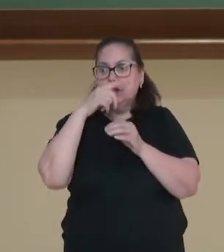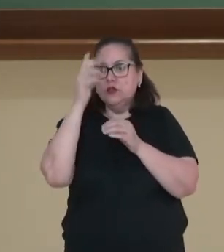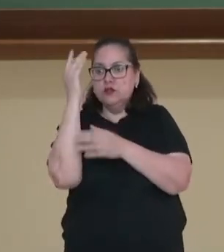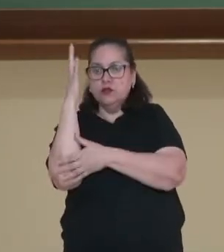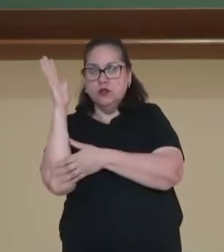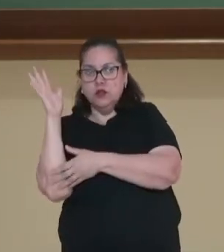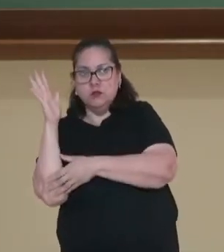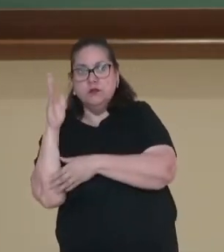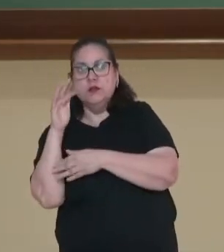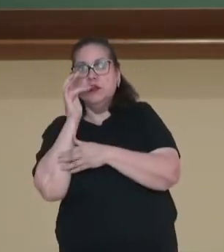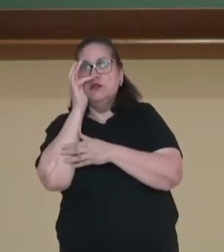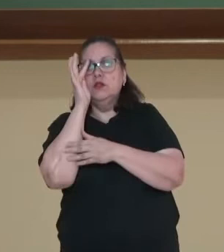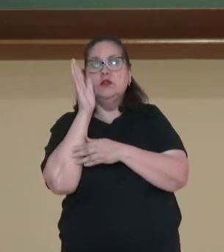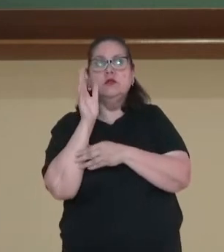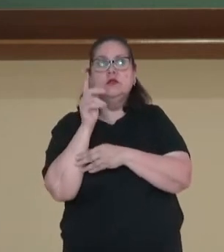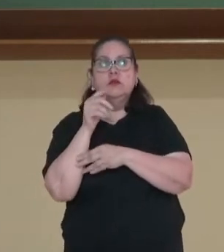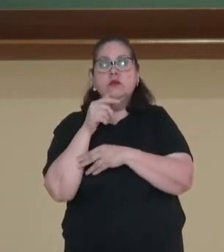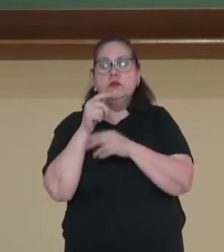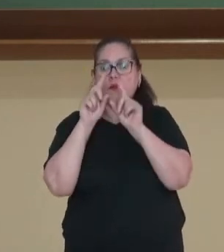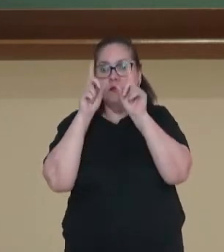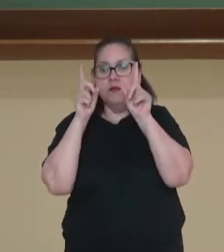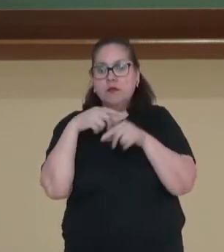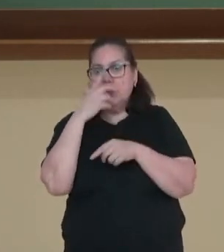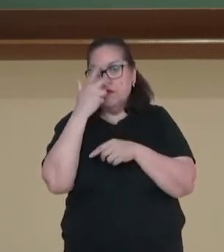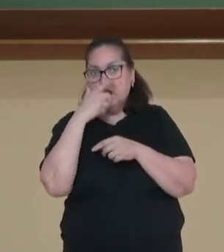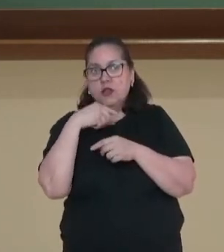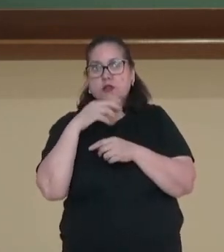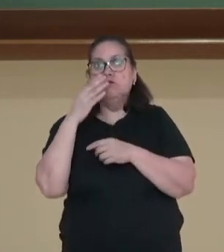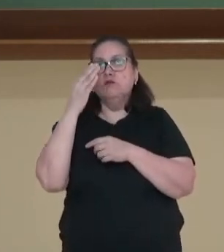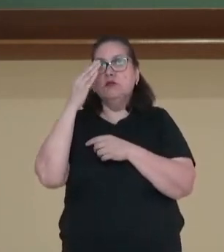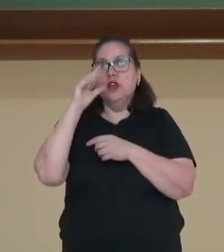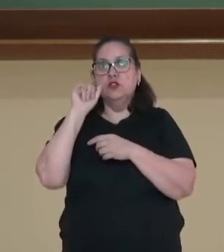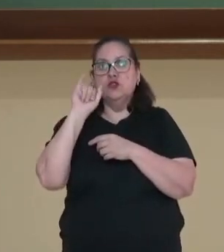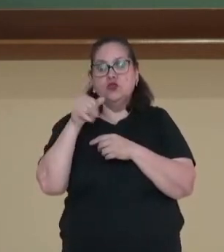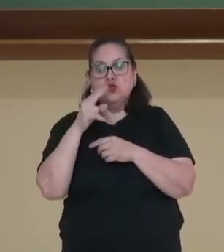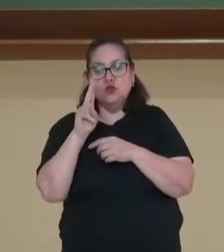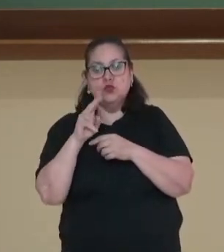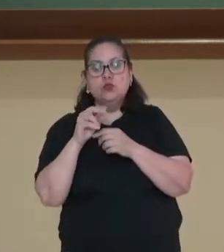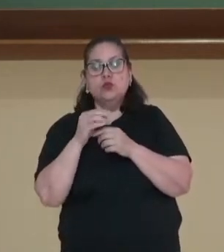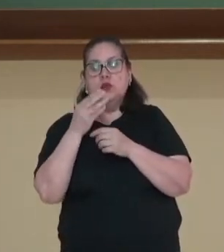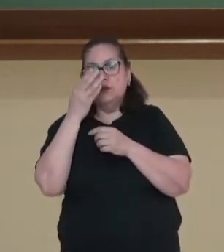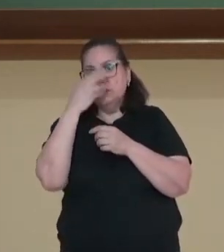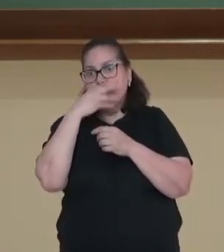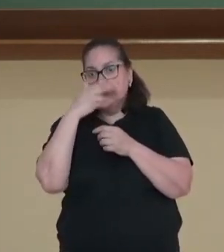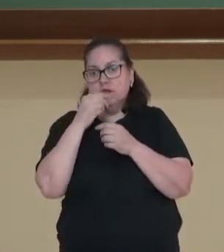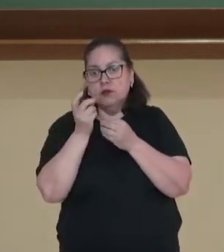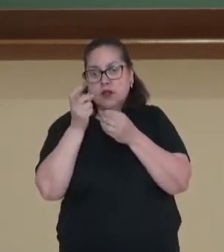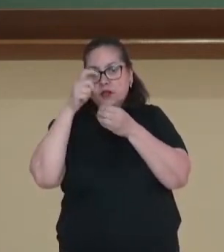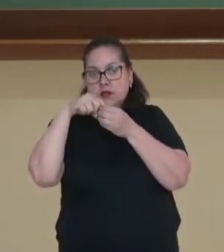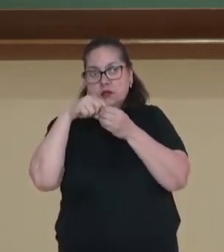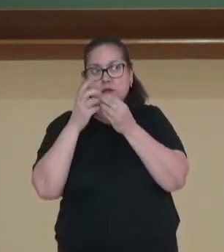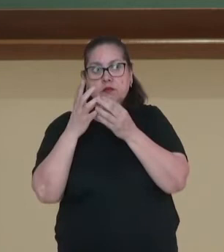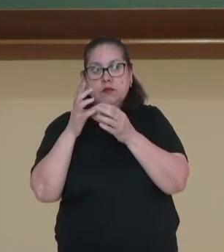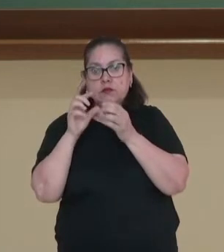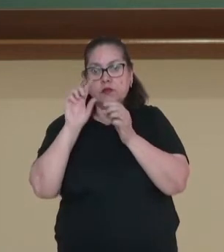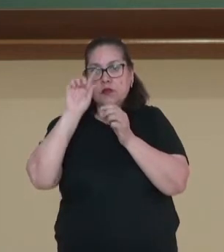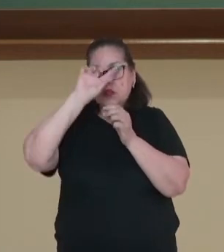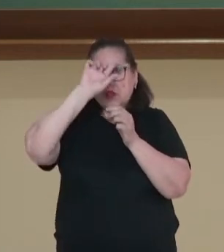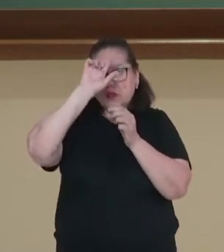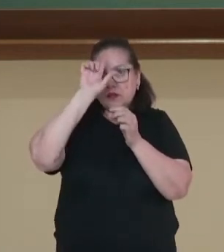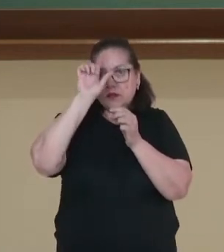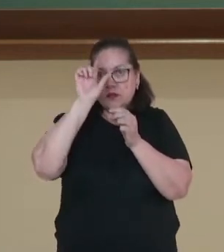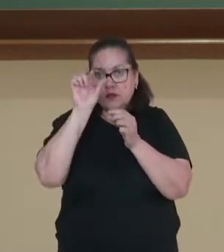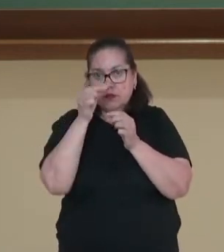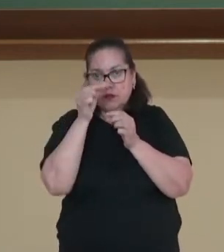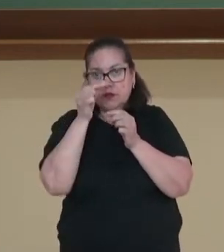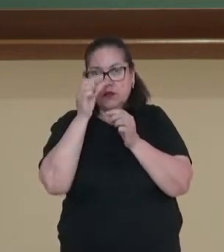caule, né, da planta, tá? Pera, maçã, marmelo, caju. O caju tem a parte suculenta que seria o receptáculo. Aquela semente, né, que a